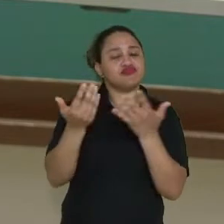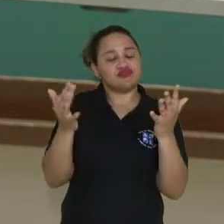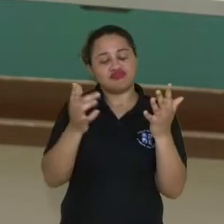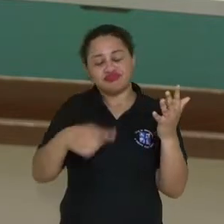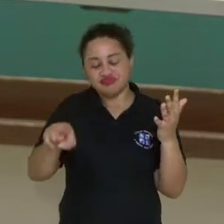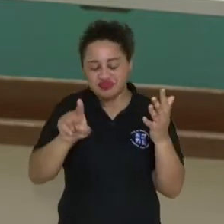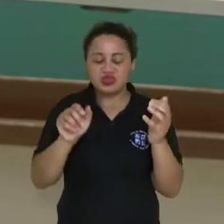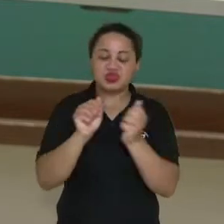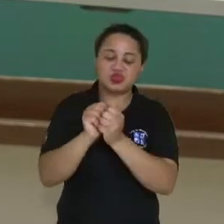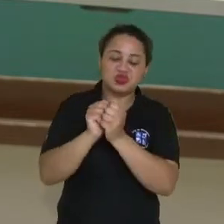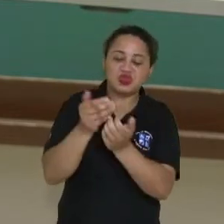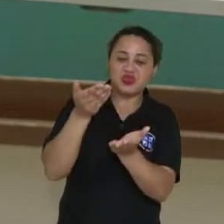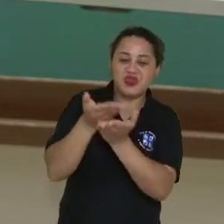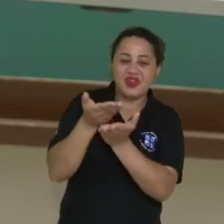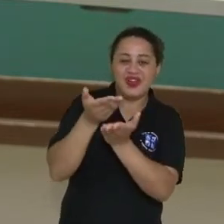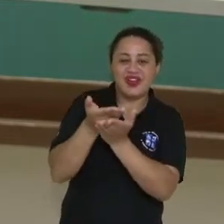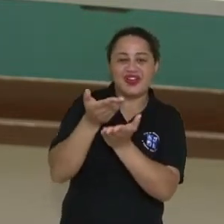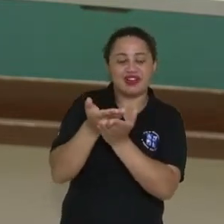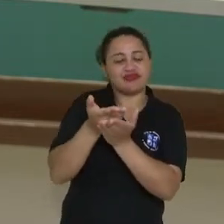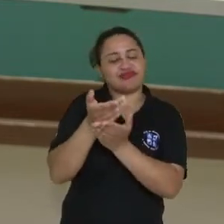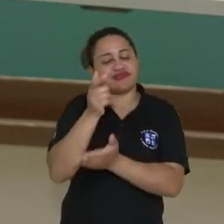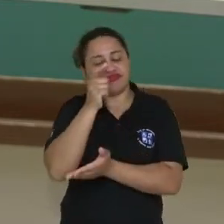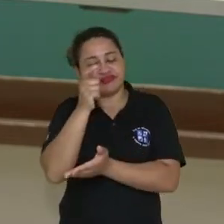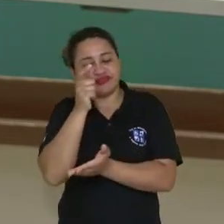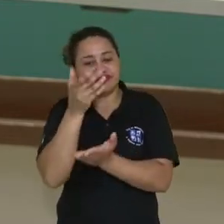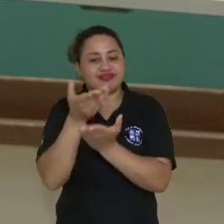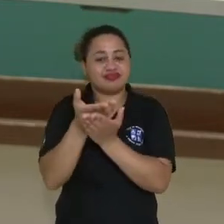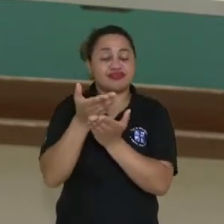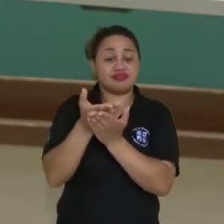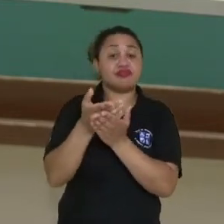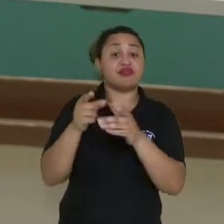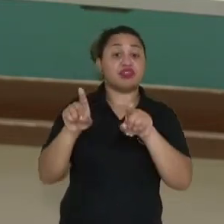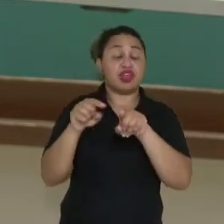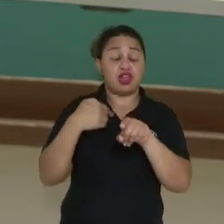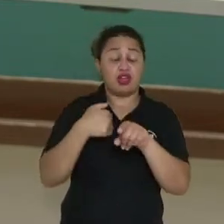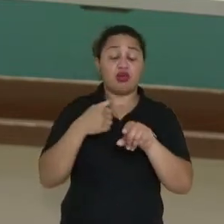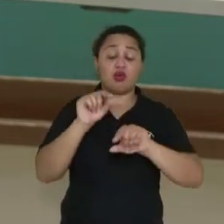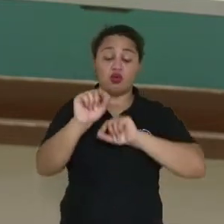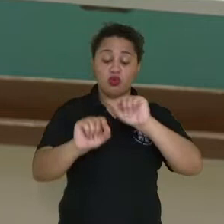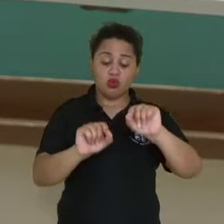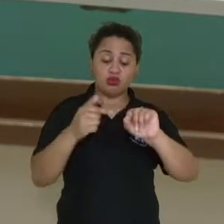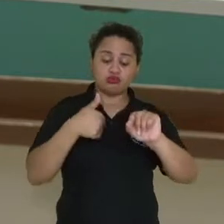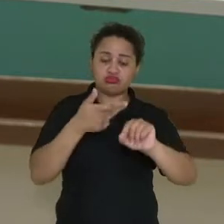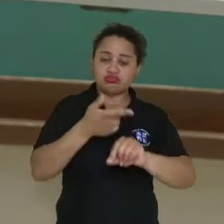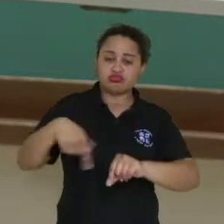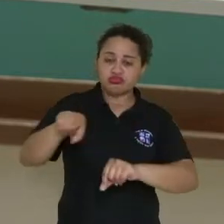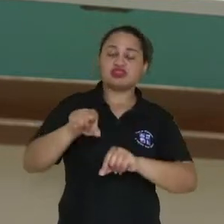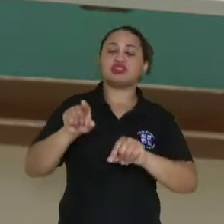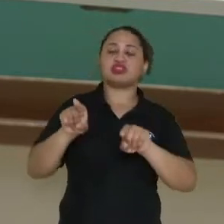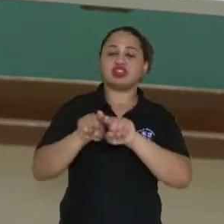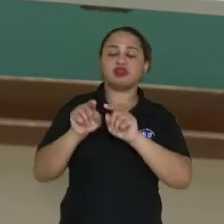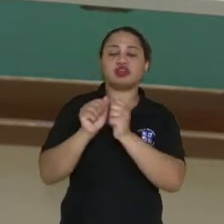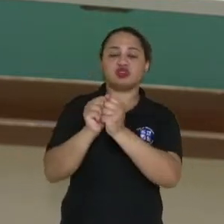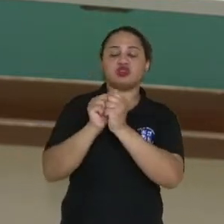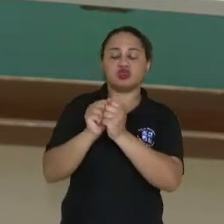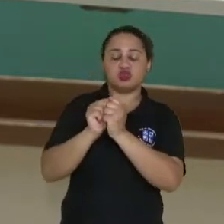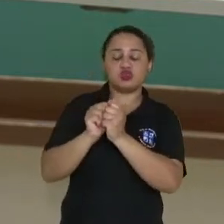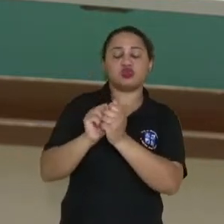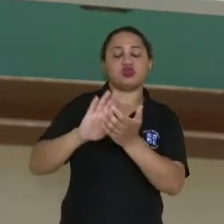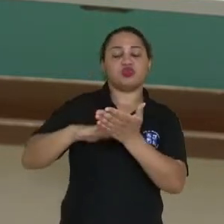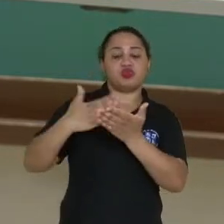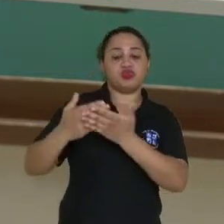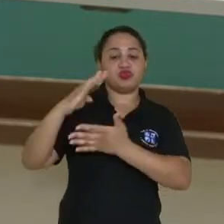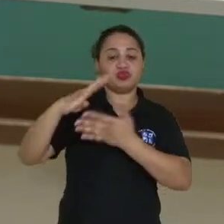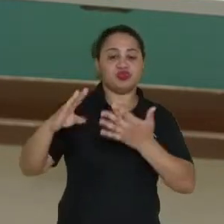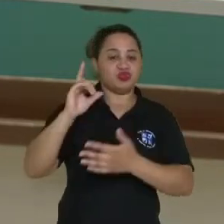por estarem aí prestigiando as nossas videoaulas. Estou aqui fazendo a docência compartilhada comigo a nossa